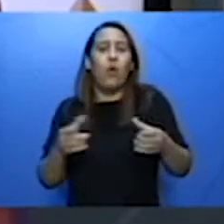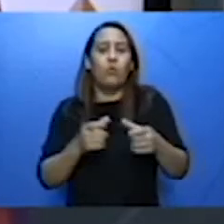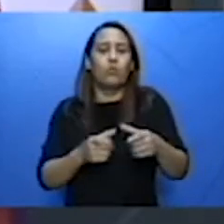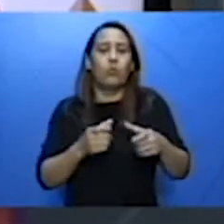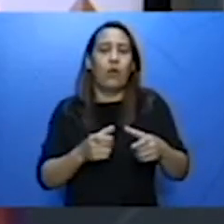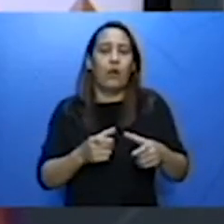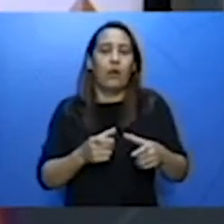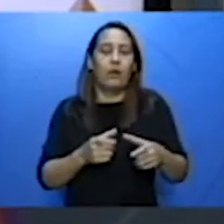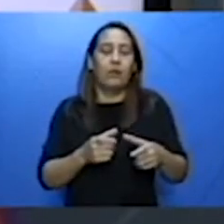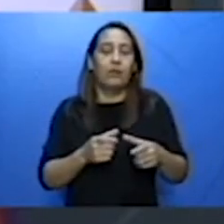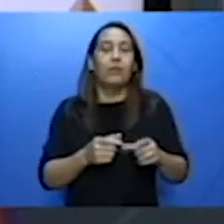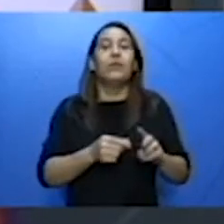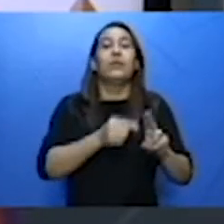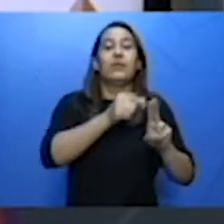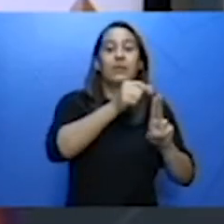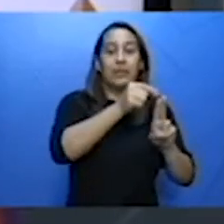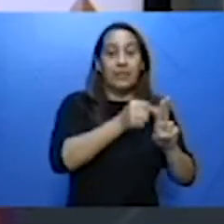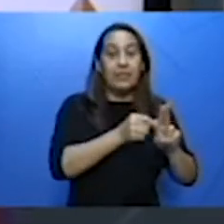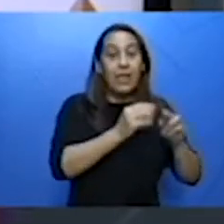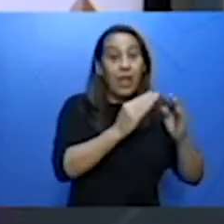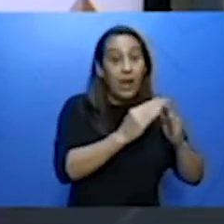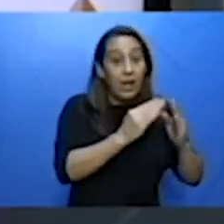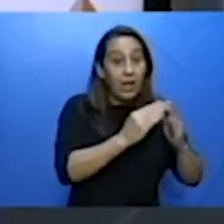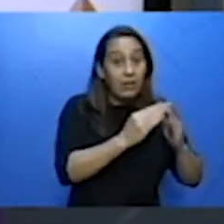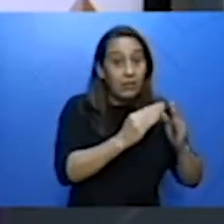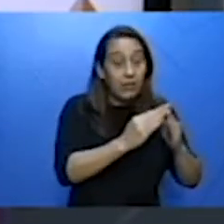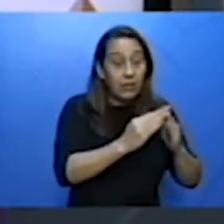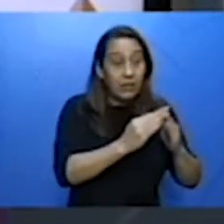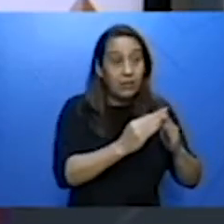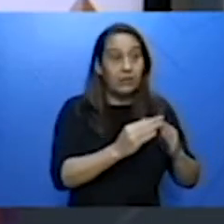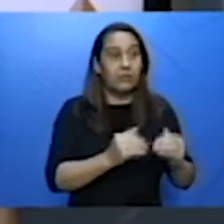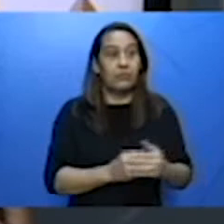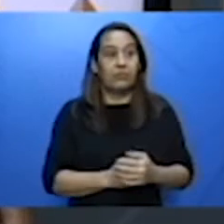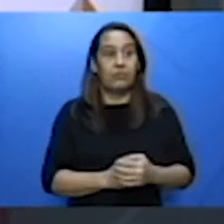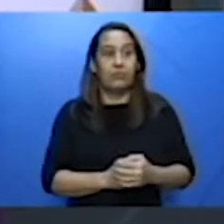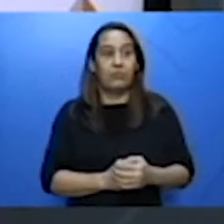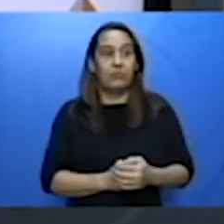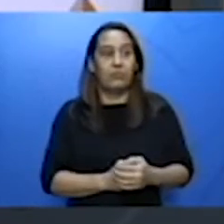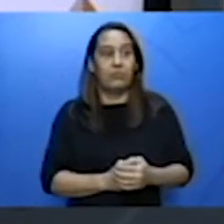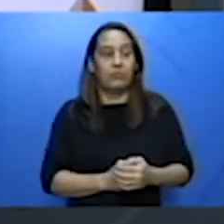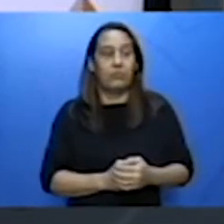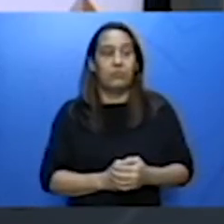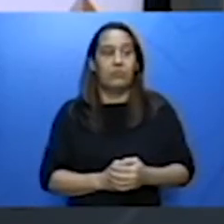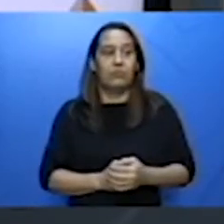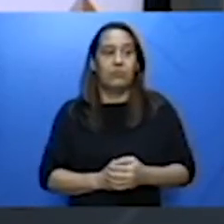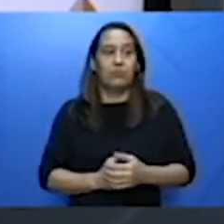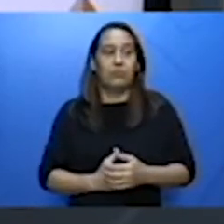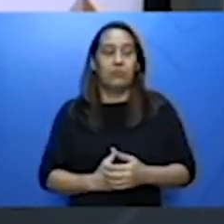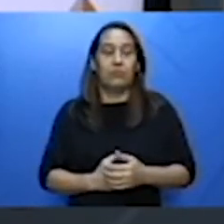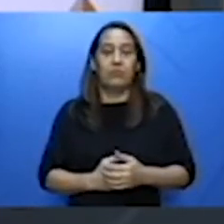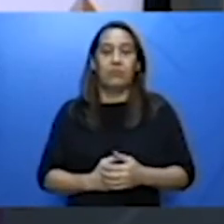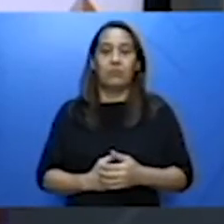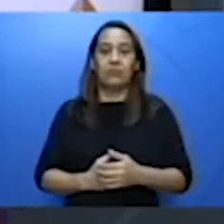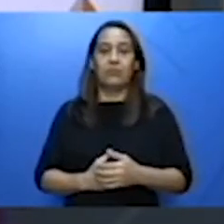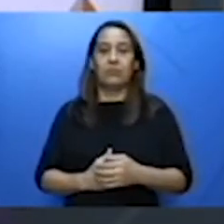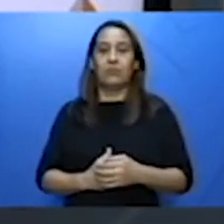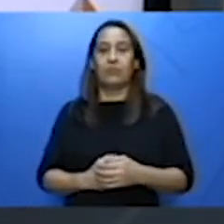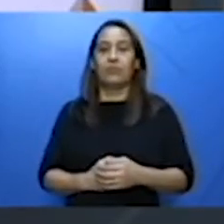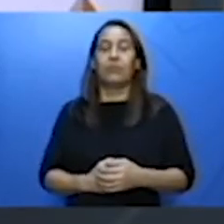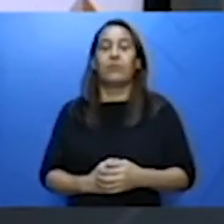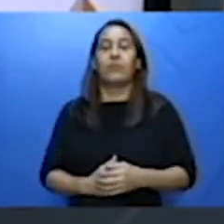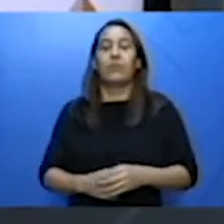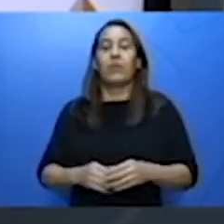dezena? Que vale 10, na verdade. Onde que ele vai morar? Ora, dezenas moram com